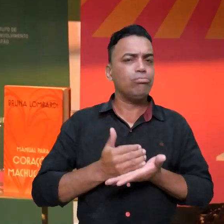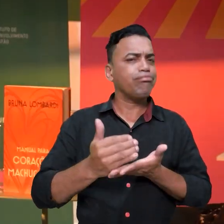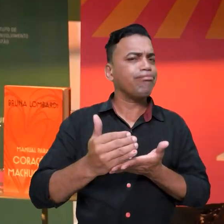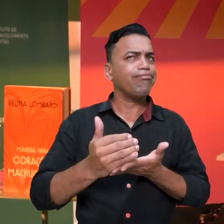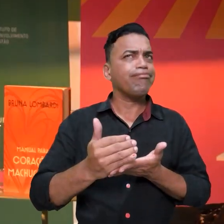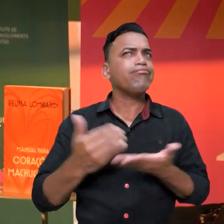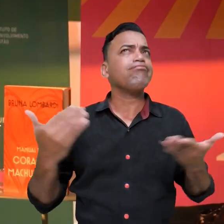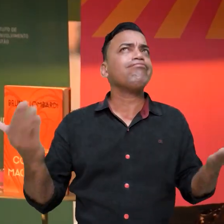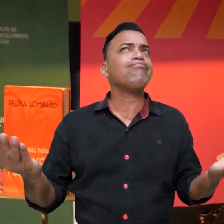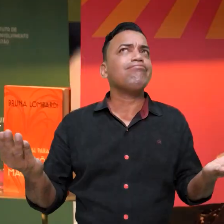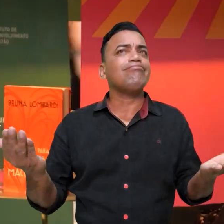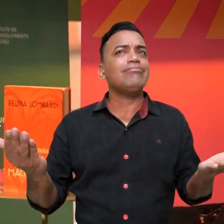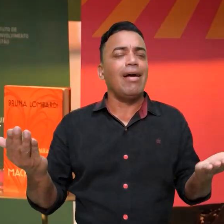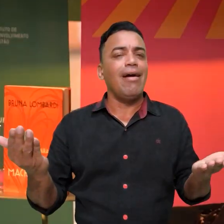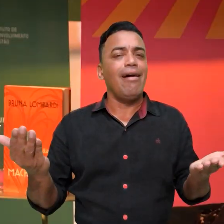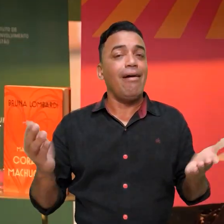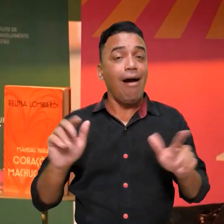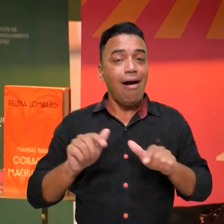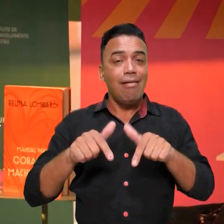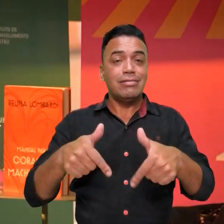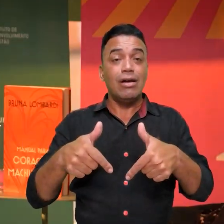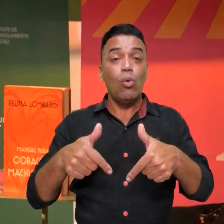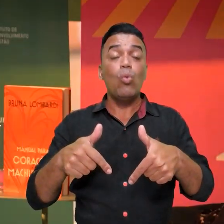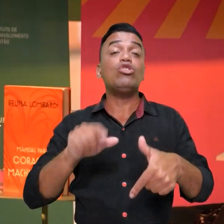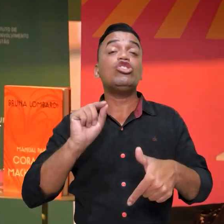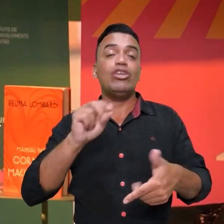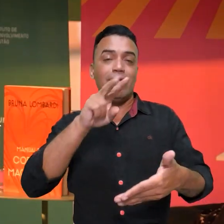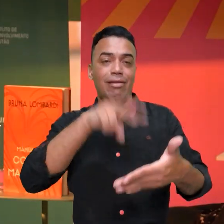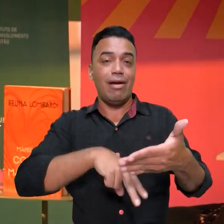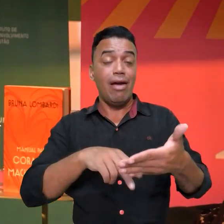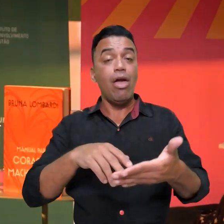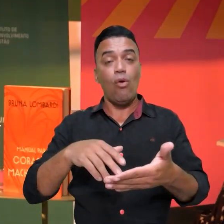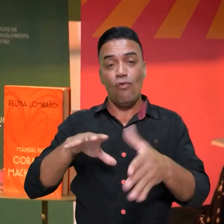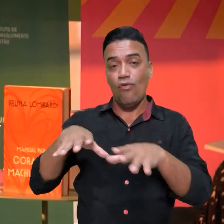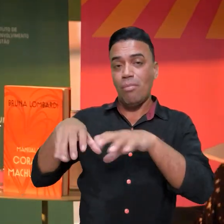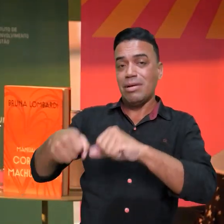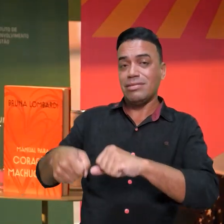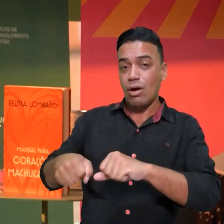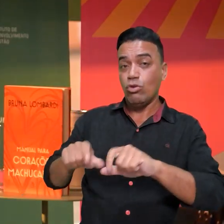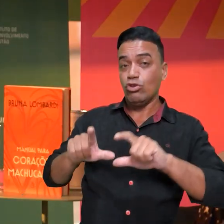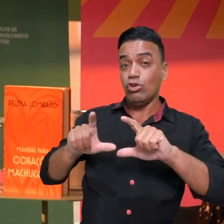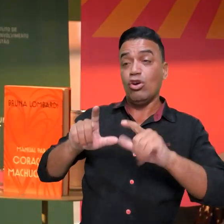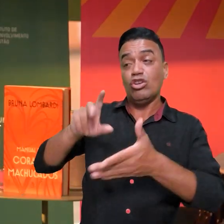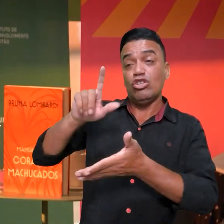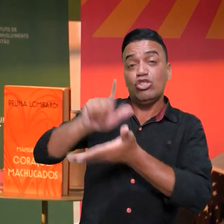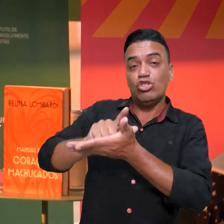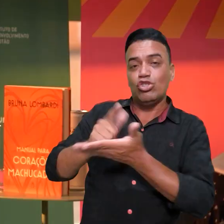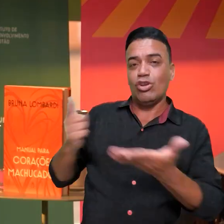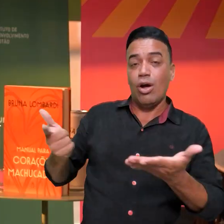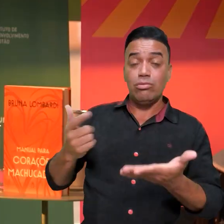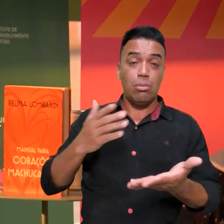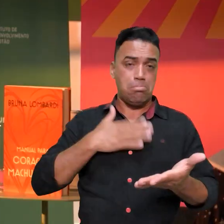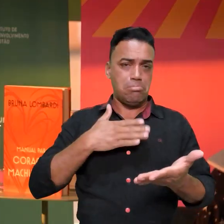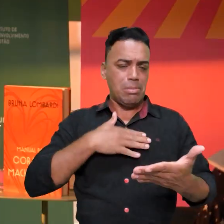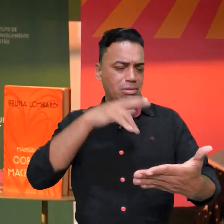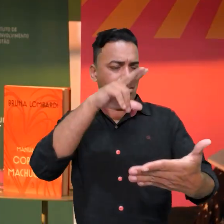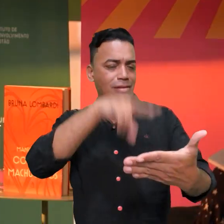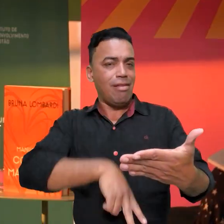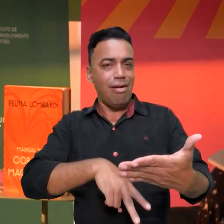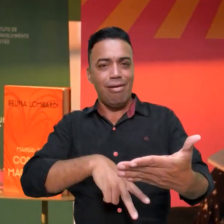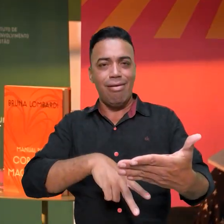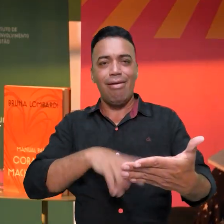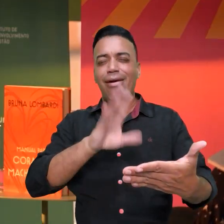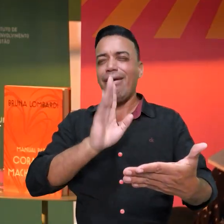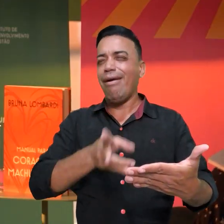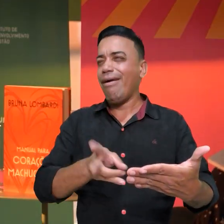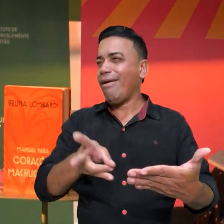começa do ato de ler. Eu sou jornalista, então ler para mim é o tempo